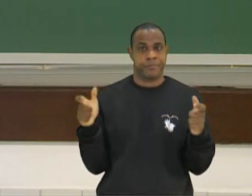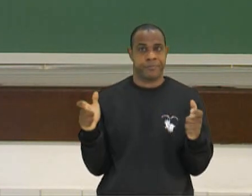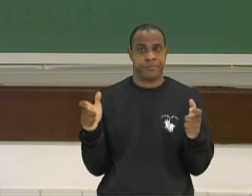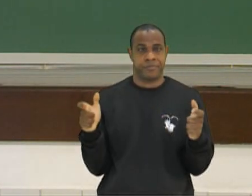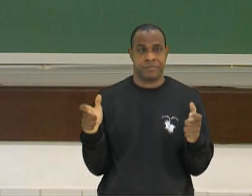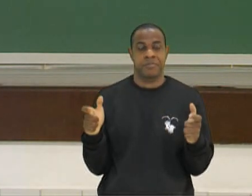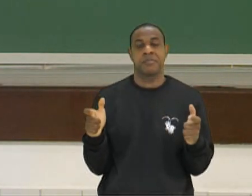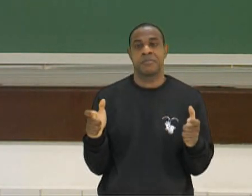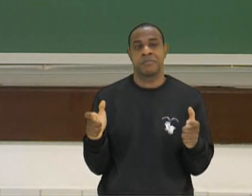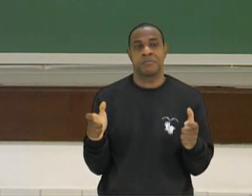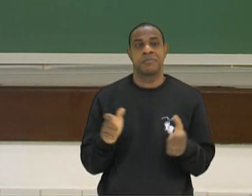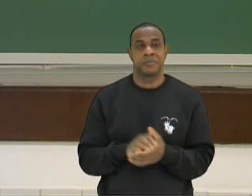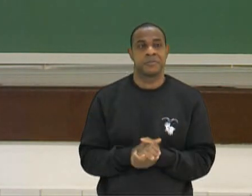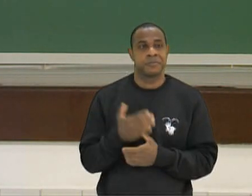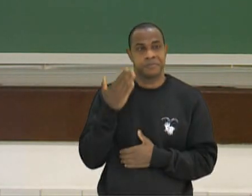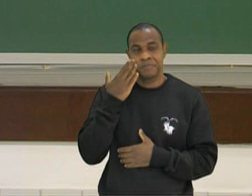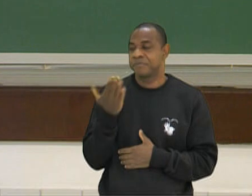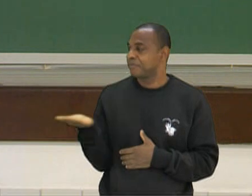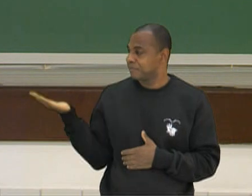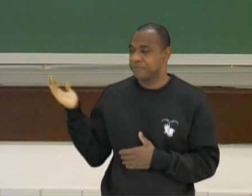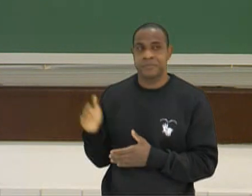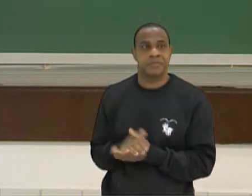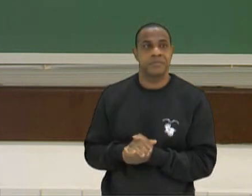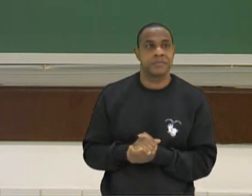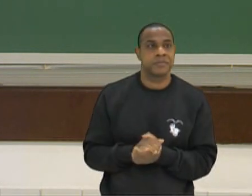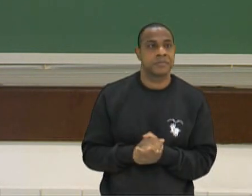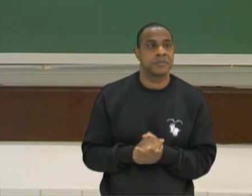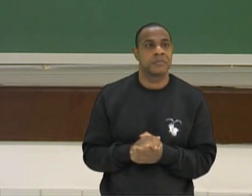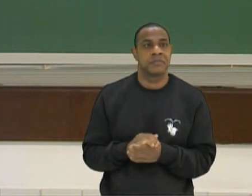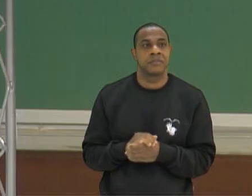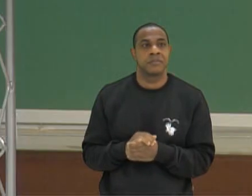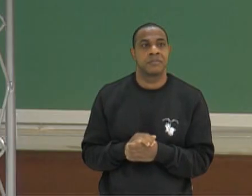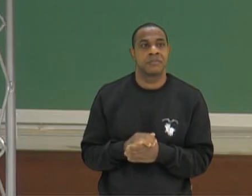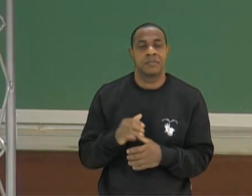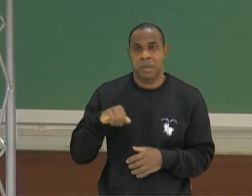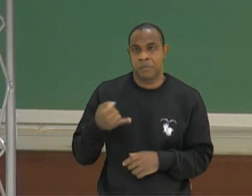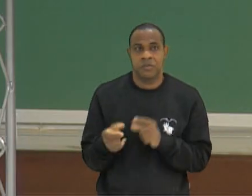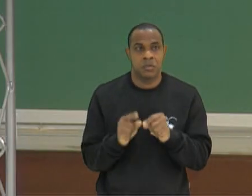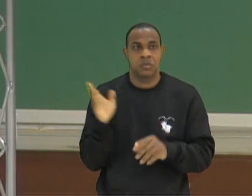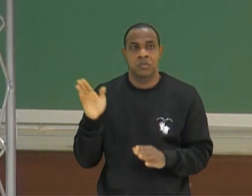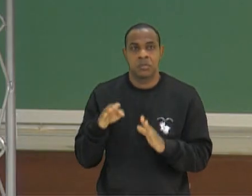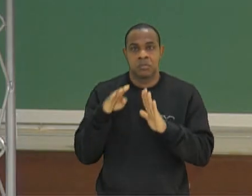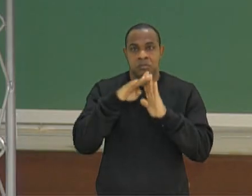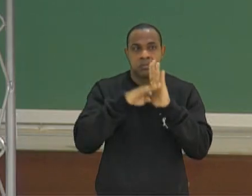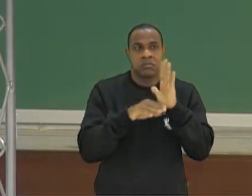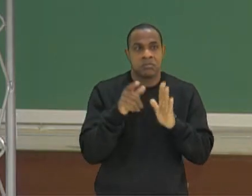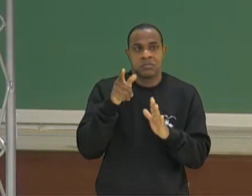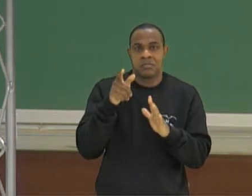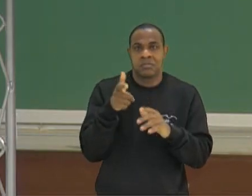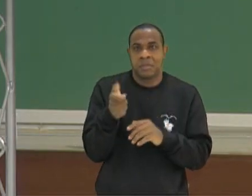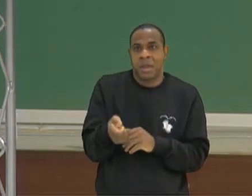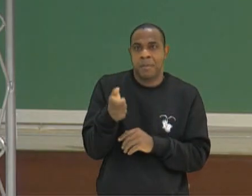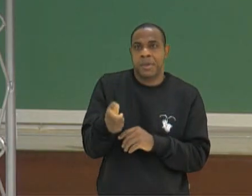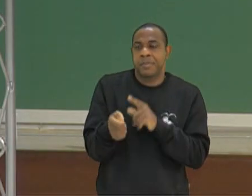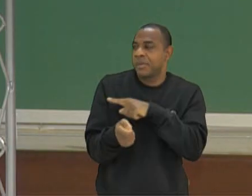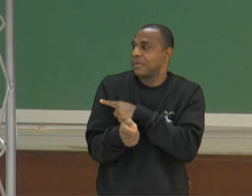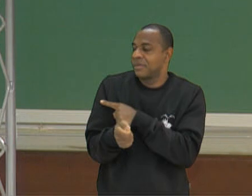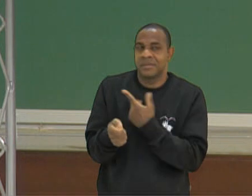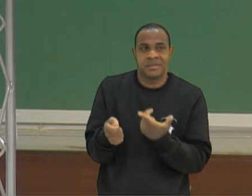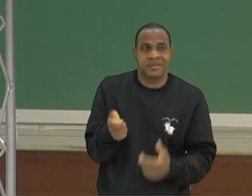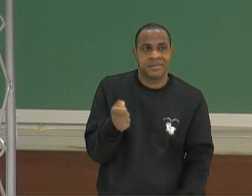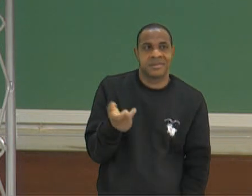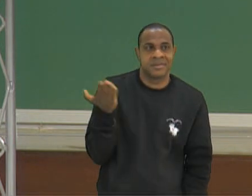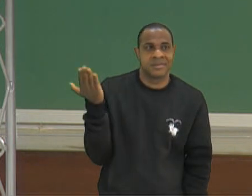grande nesse contexto. Então, olha o que temos aqui. Aproveitando o mesmo canal, você subdivide ele com uma